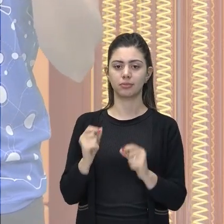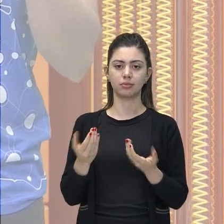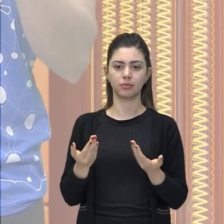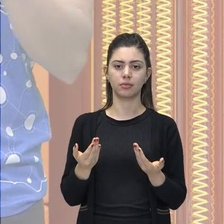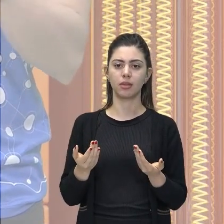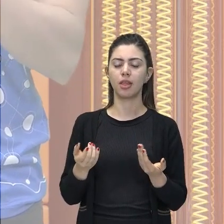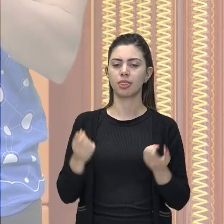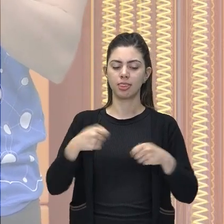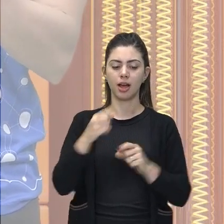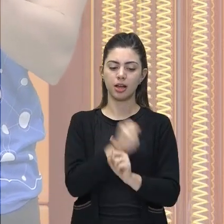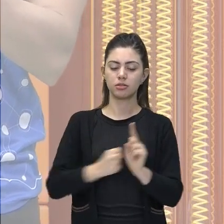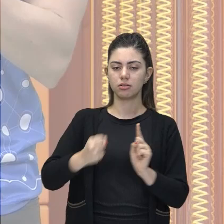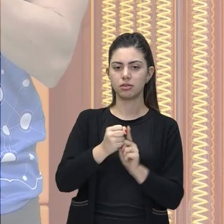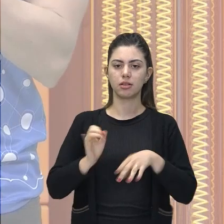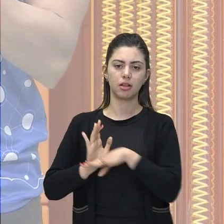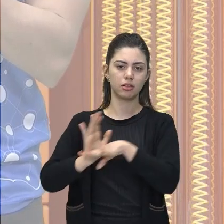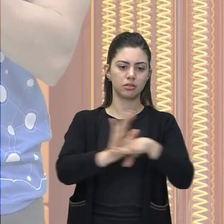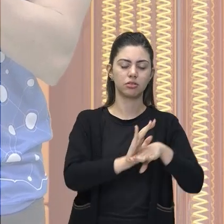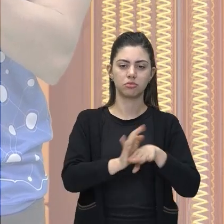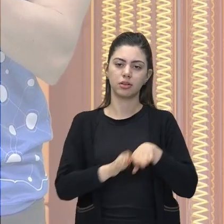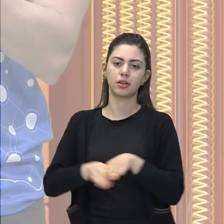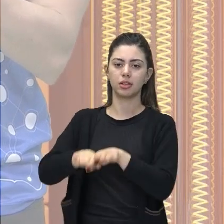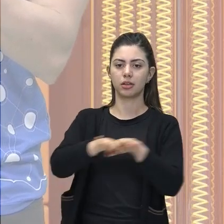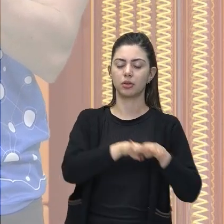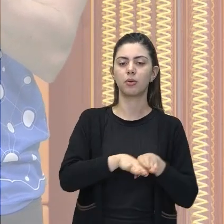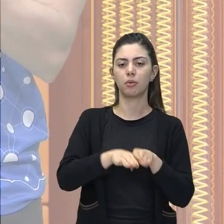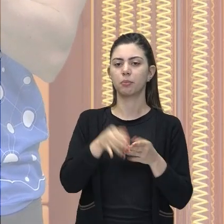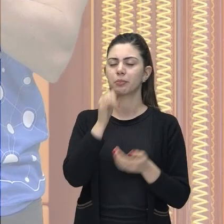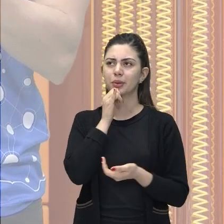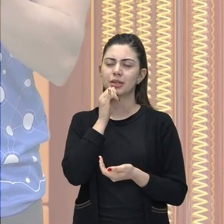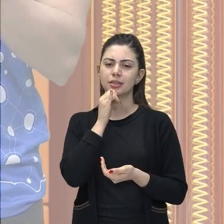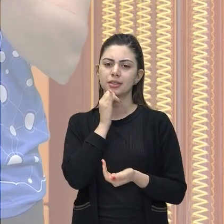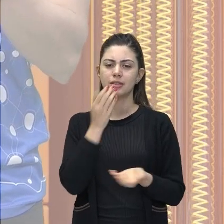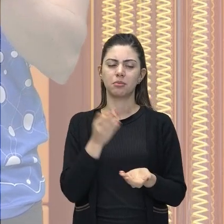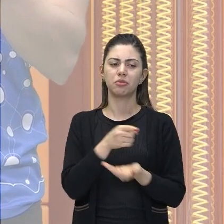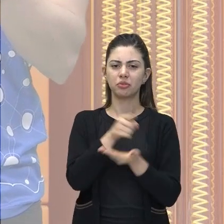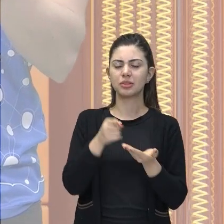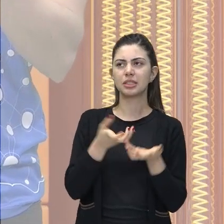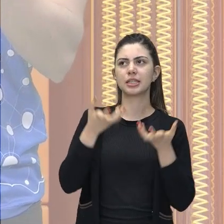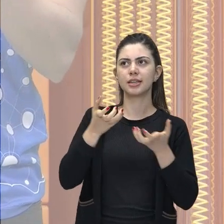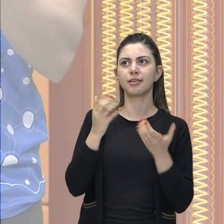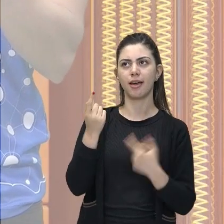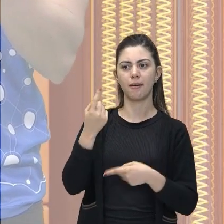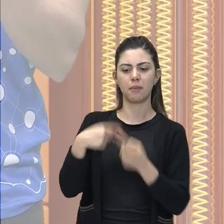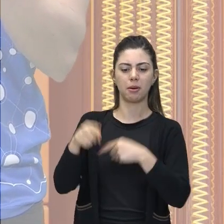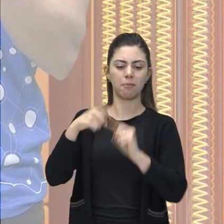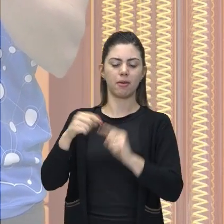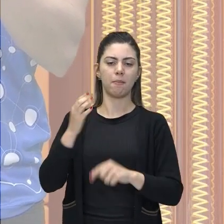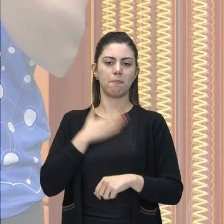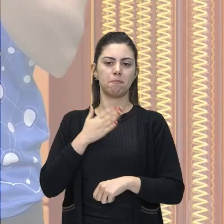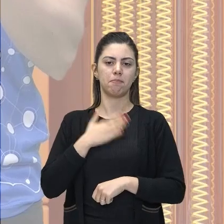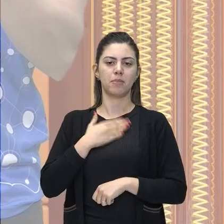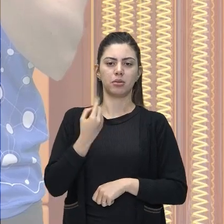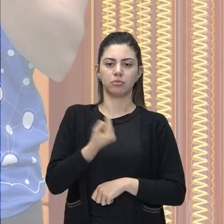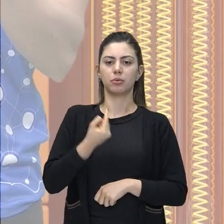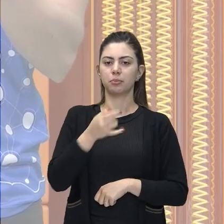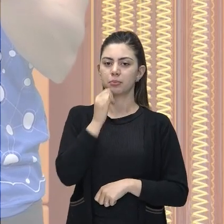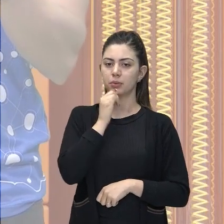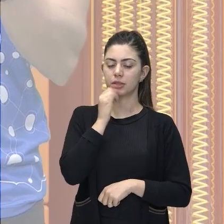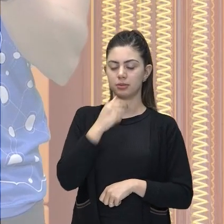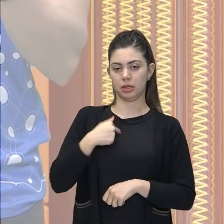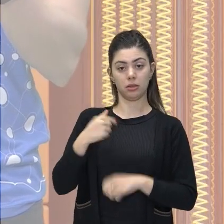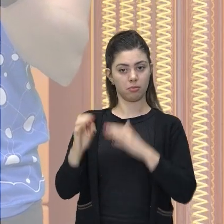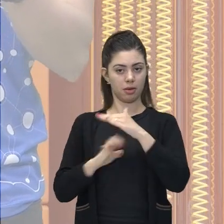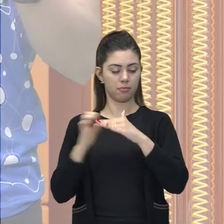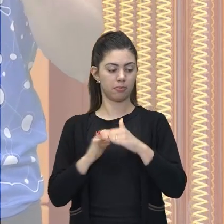de toda a sociedade. E ele não é visto como uma forma de você conseguir vantagens individual. Como, por exemplo, eu sou o dono de uma empresa, eu